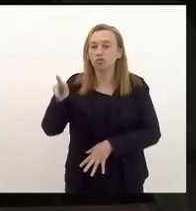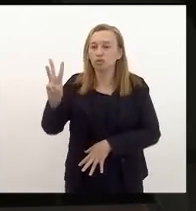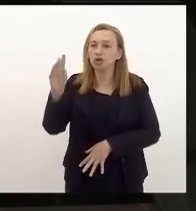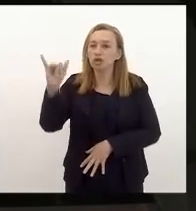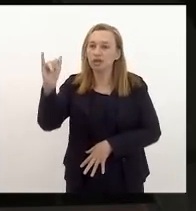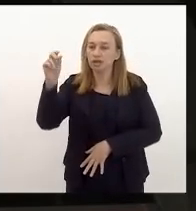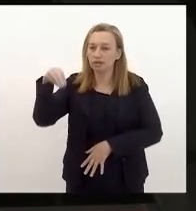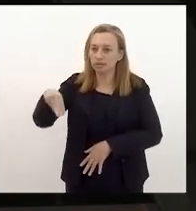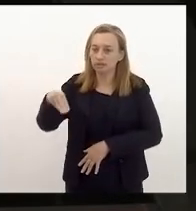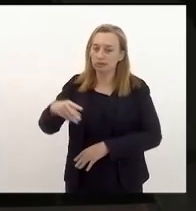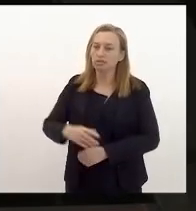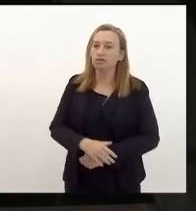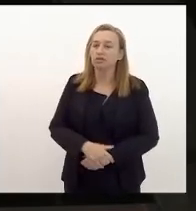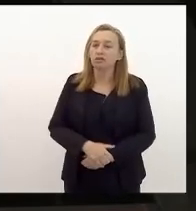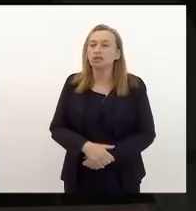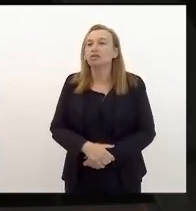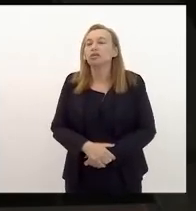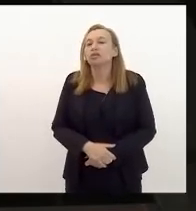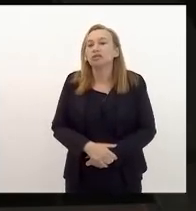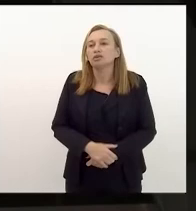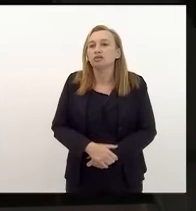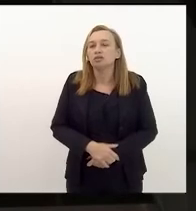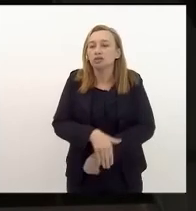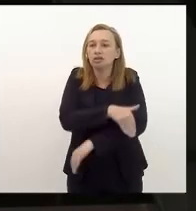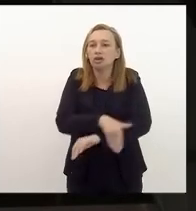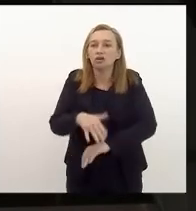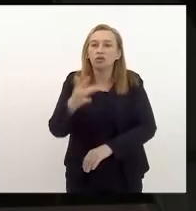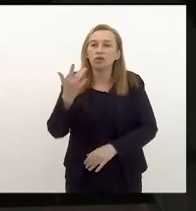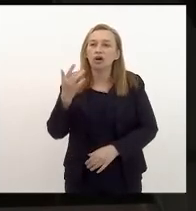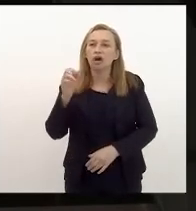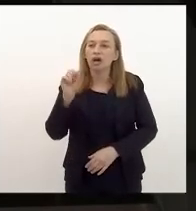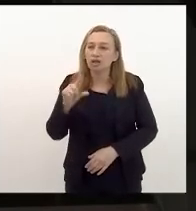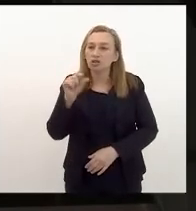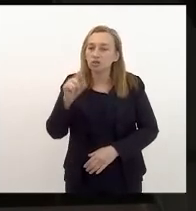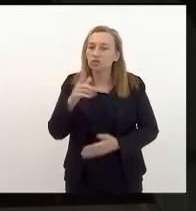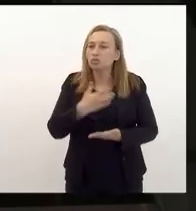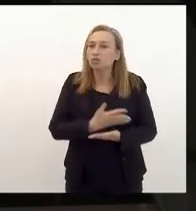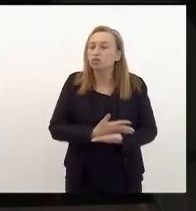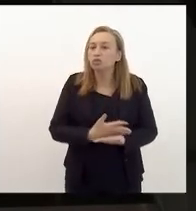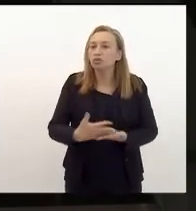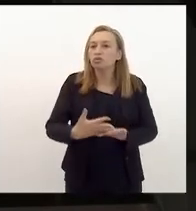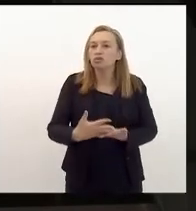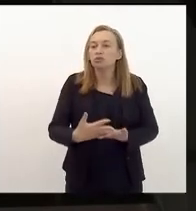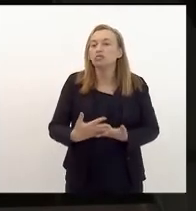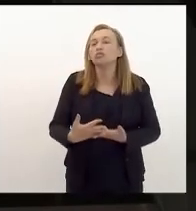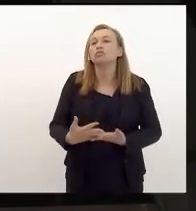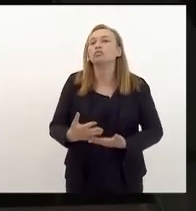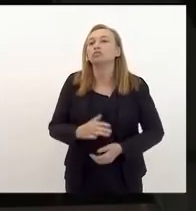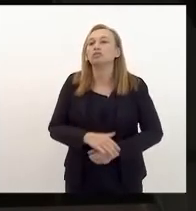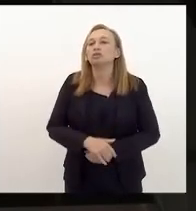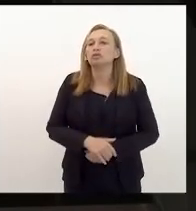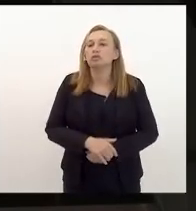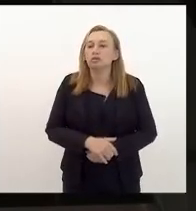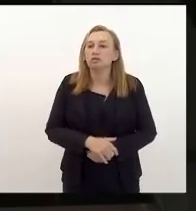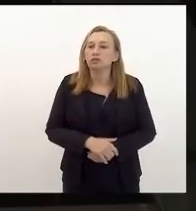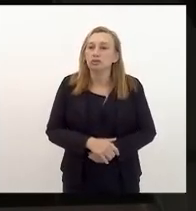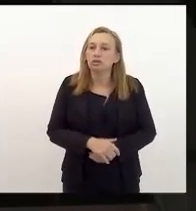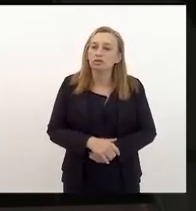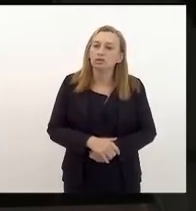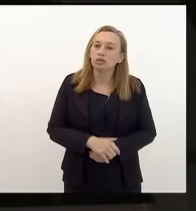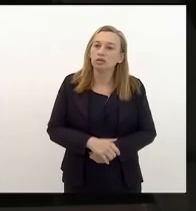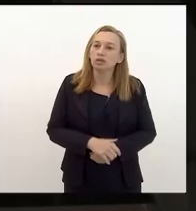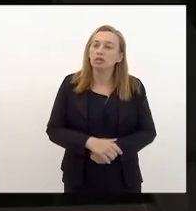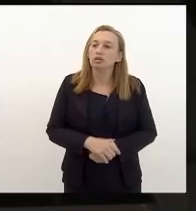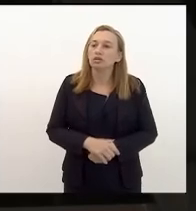Seymour. Ali na Rua Azusa, onde começou um avivamento, começou uma volta